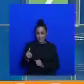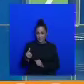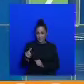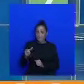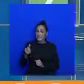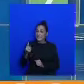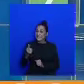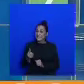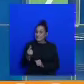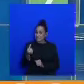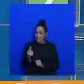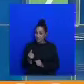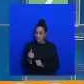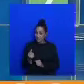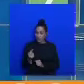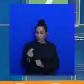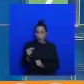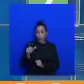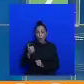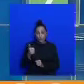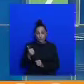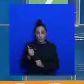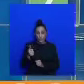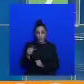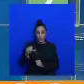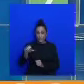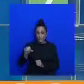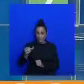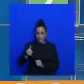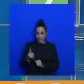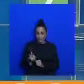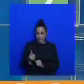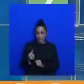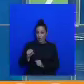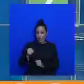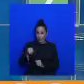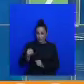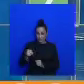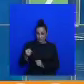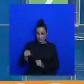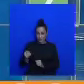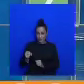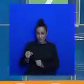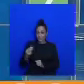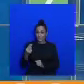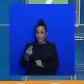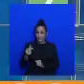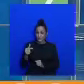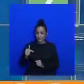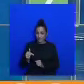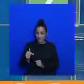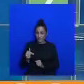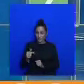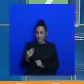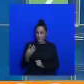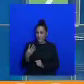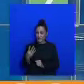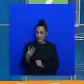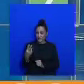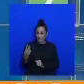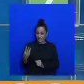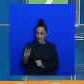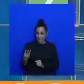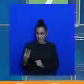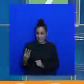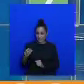56, 61, 11, 96, 88, 27,